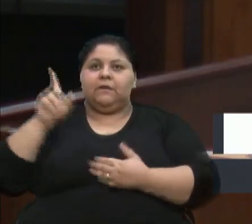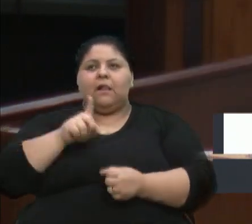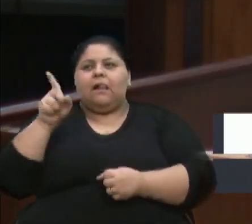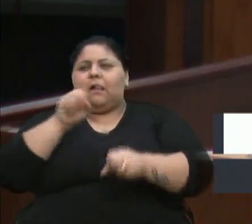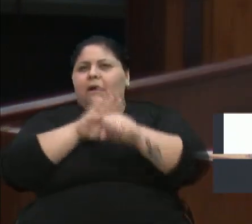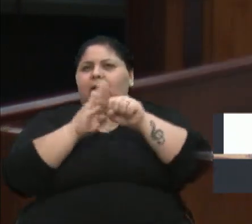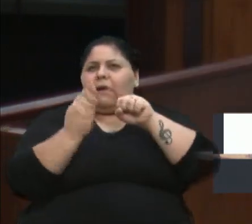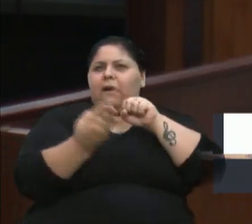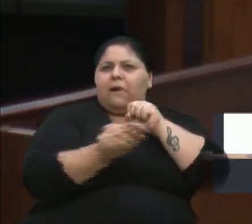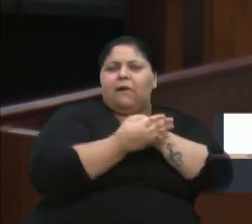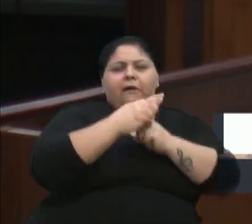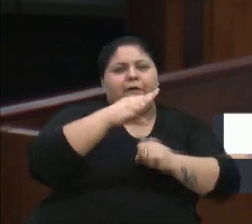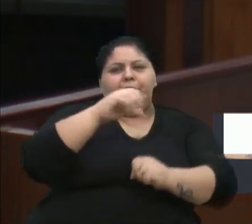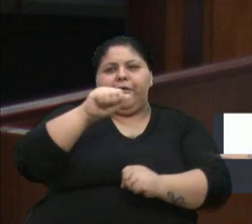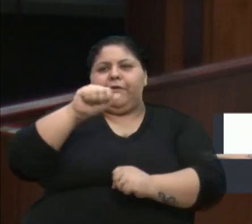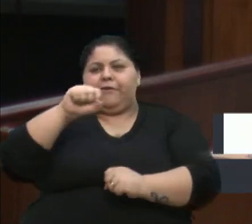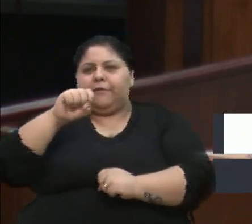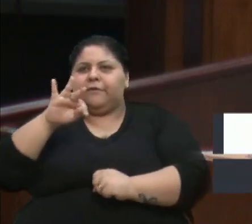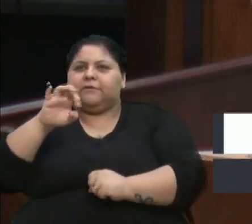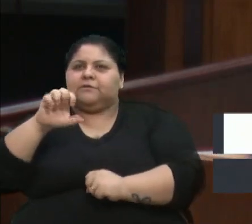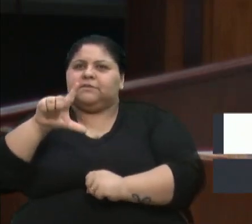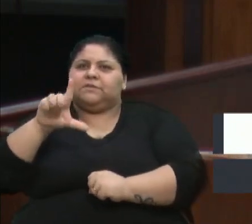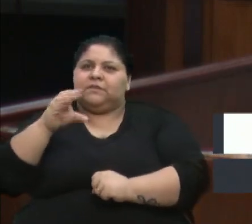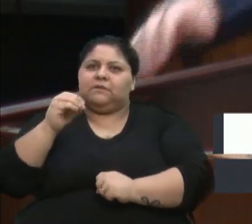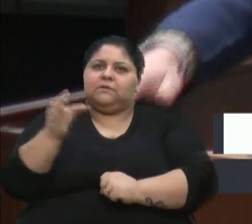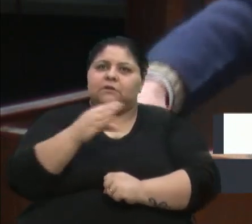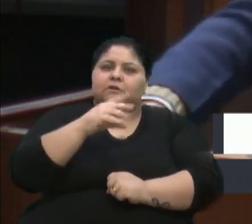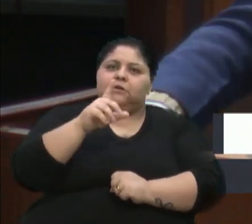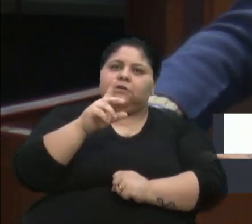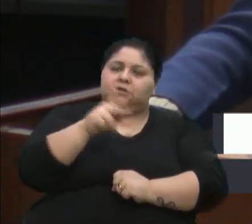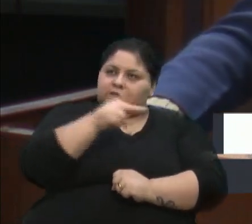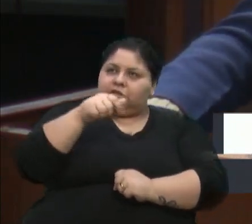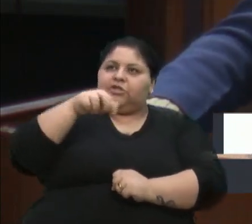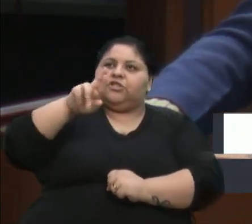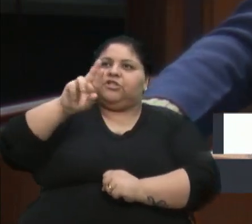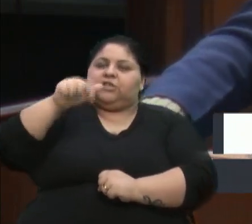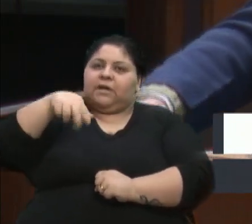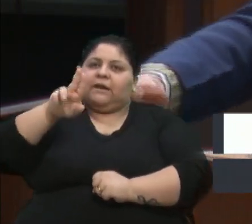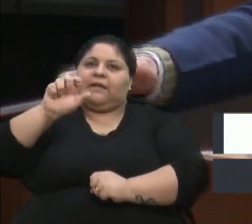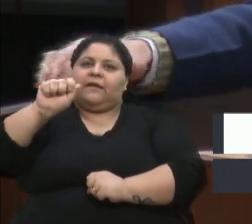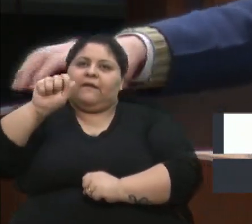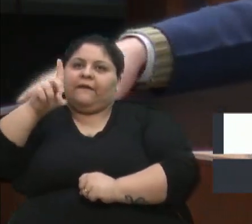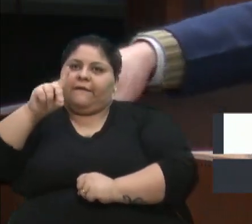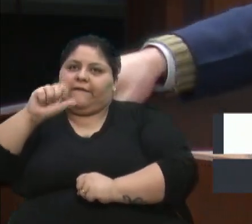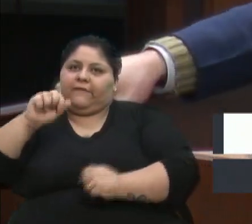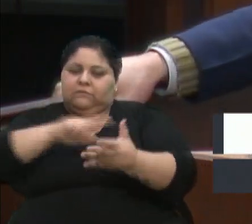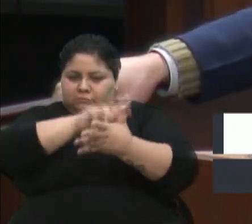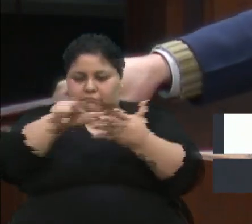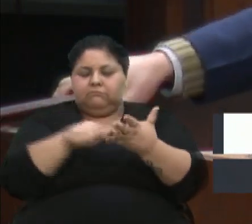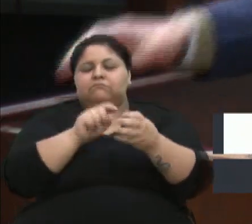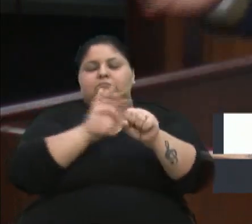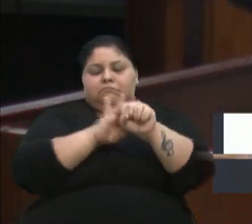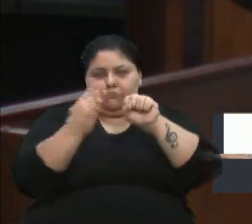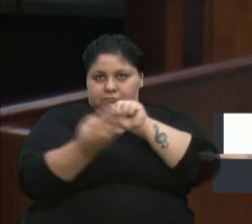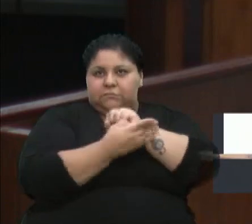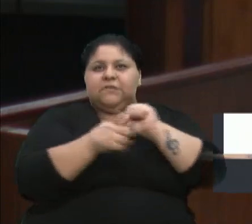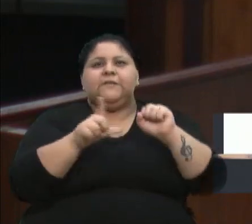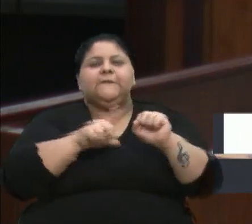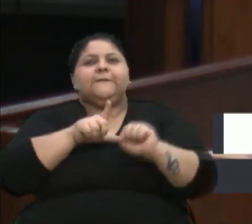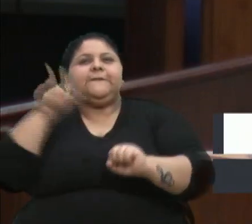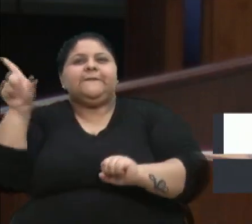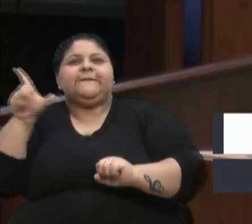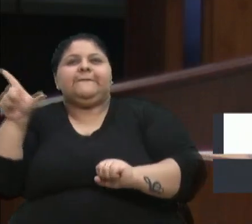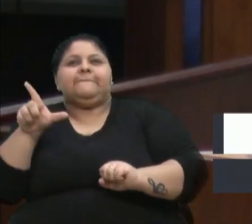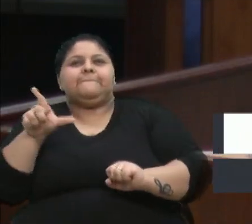Capivari, lá no Castelo, lá no Charqueadas, lá no Planalto, vereador Lucas, tem uma demanda que o senhor também deve ter encaminhado, está caindo